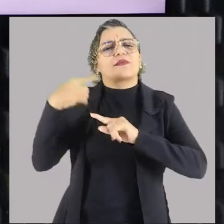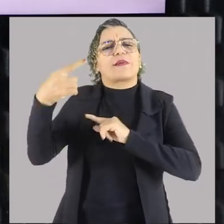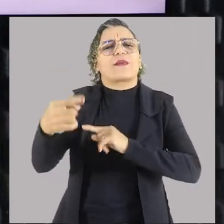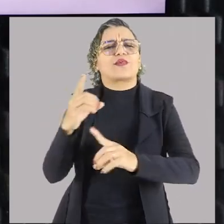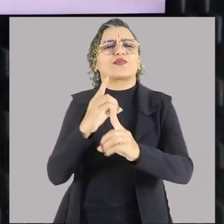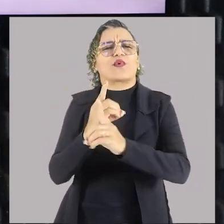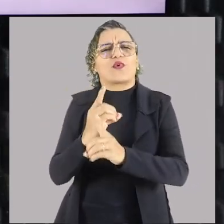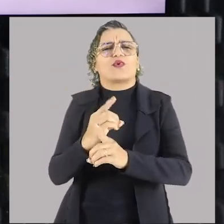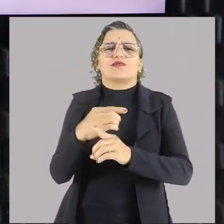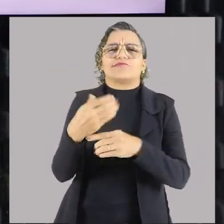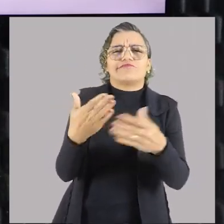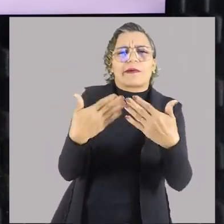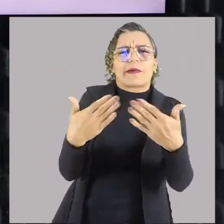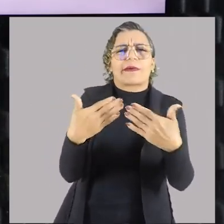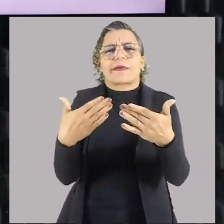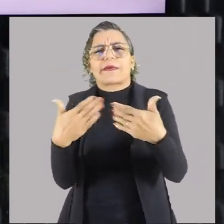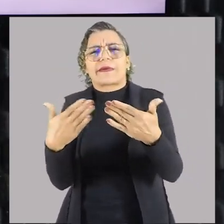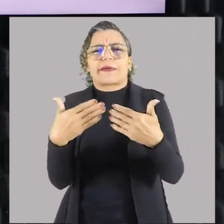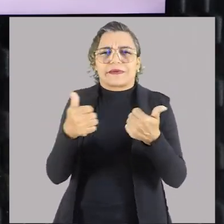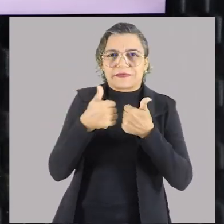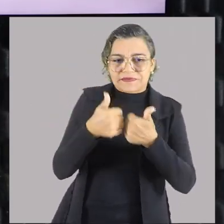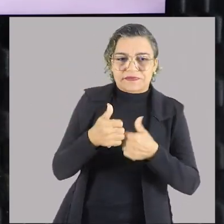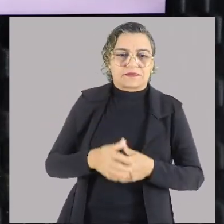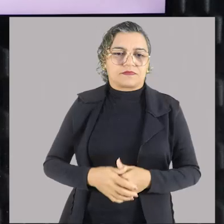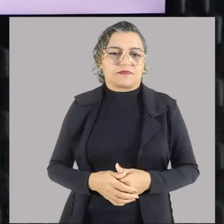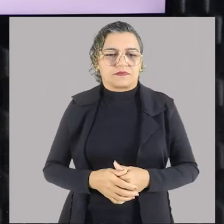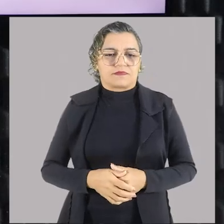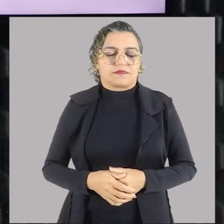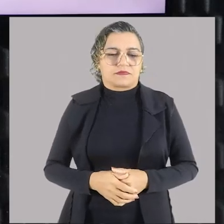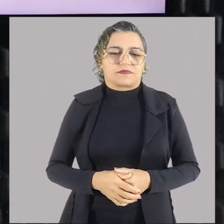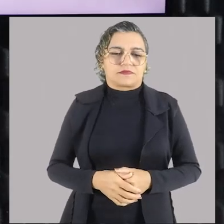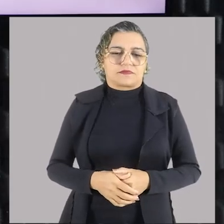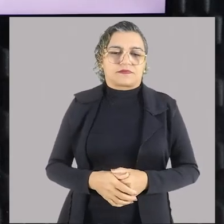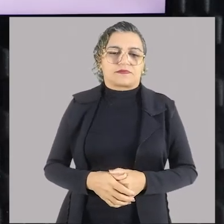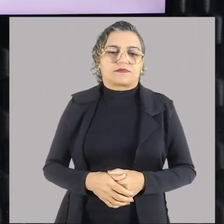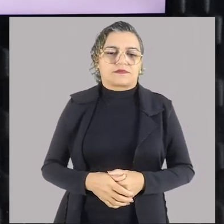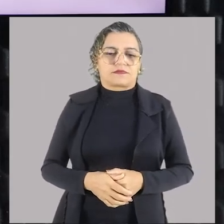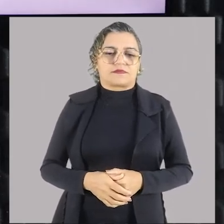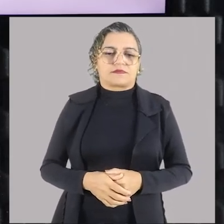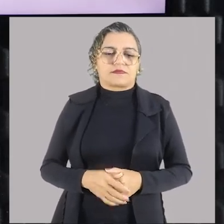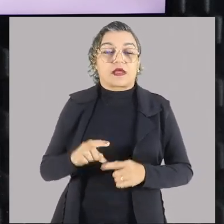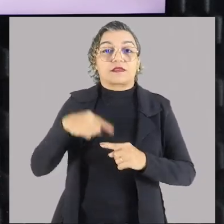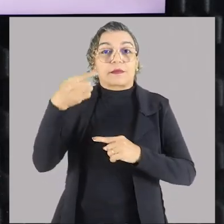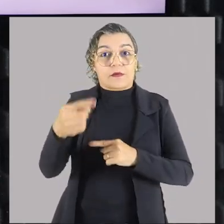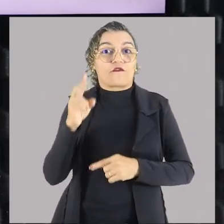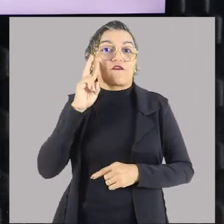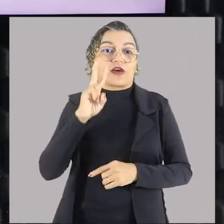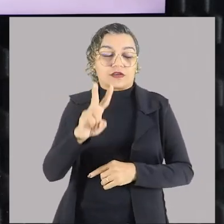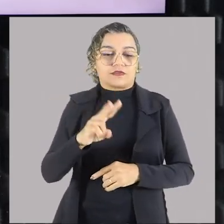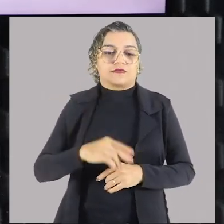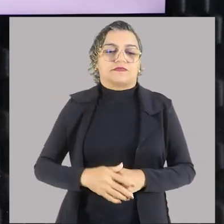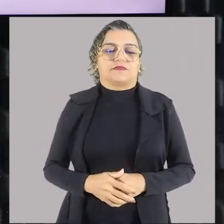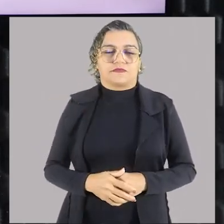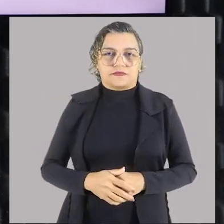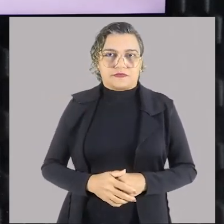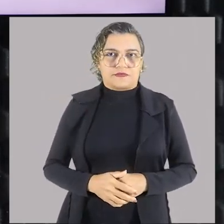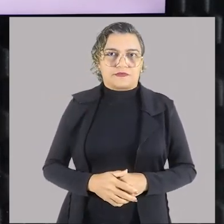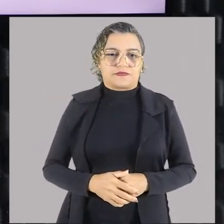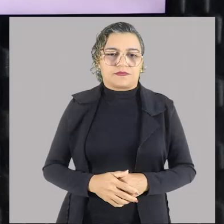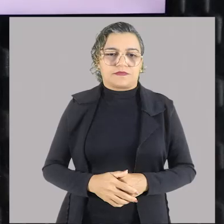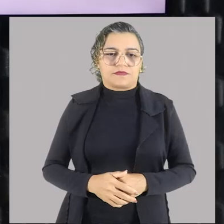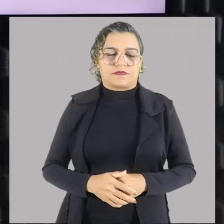tarde, tá? A gente se comunica, a gente interage. See you later, vejo você mais tarde. See you soon,